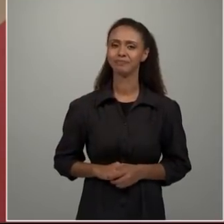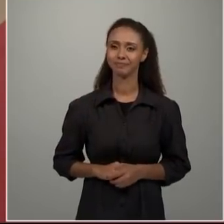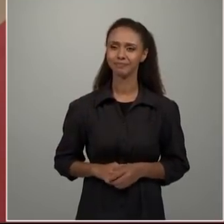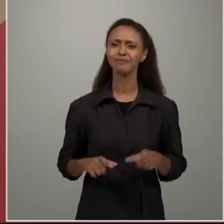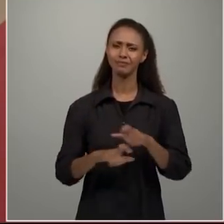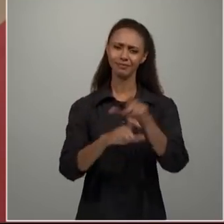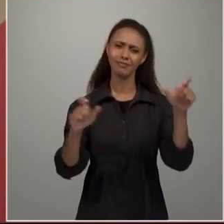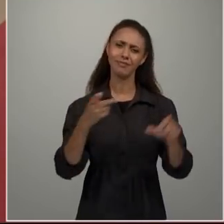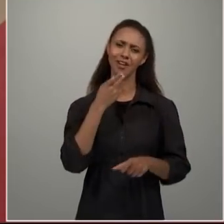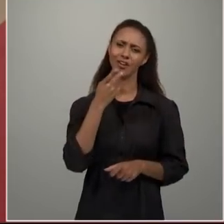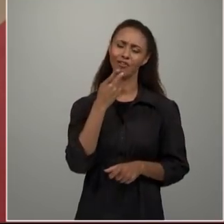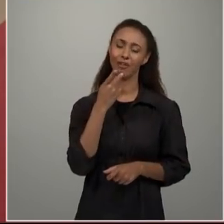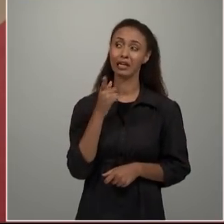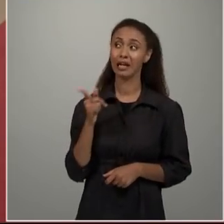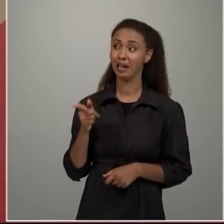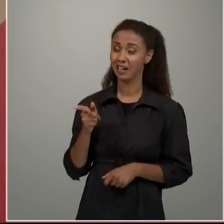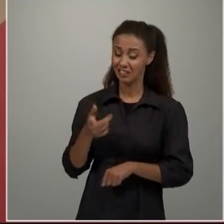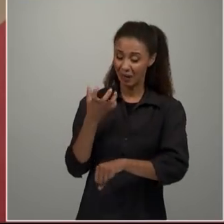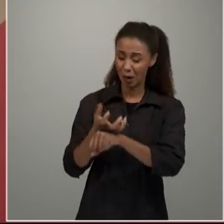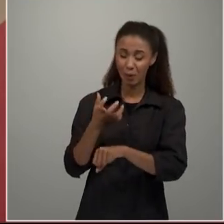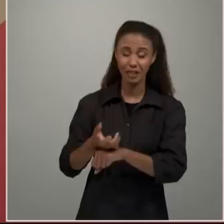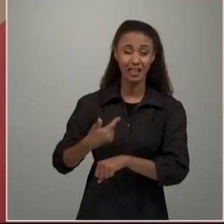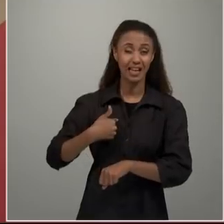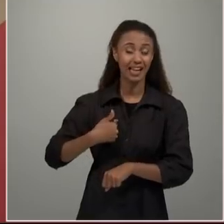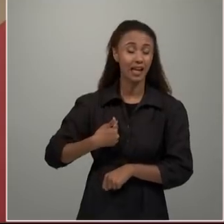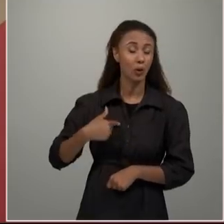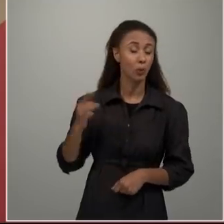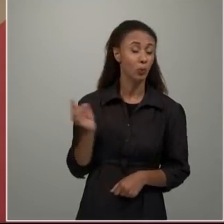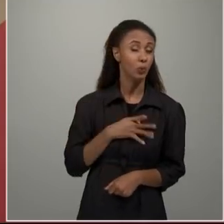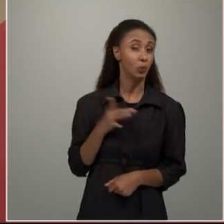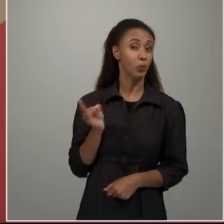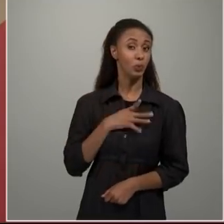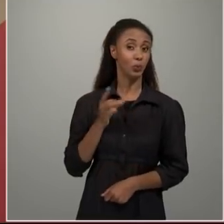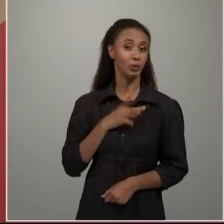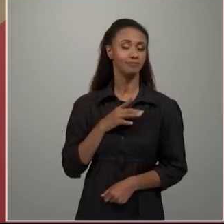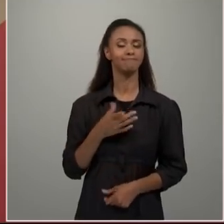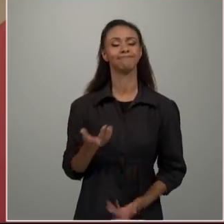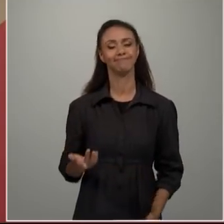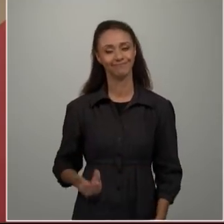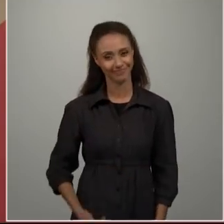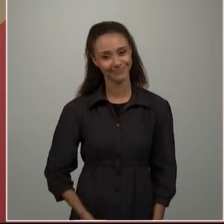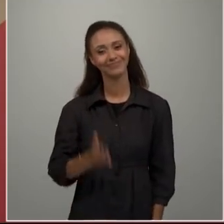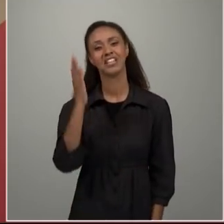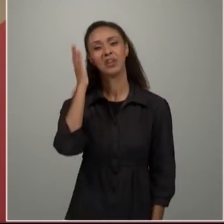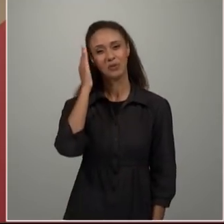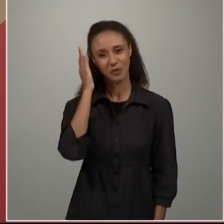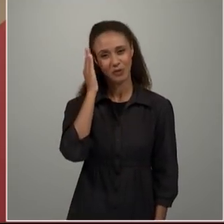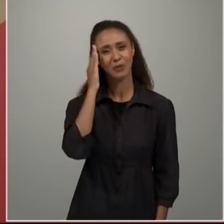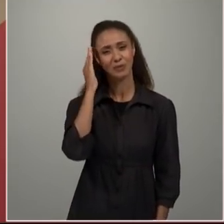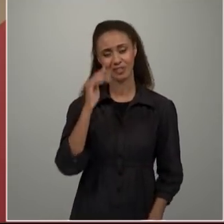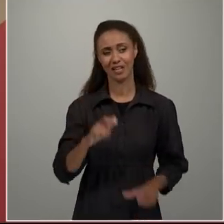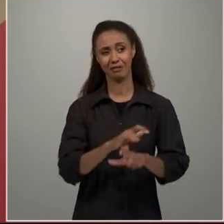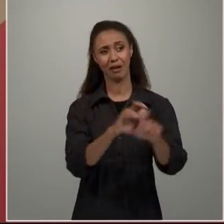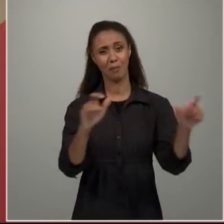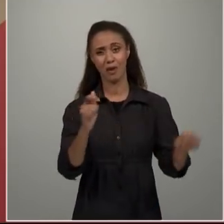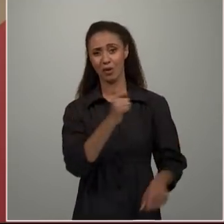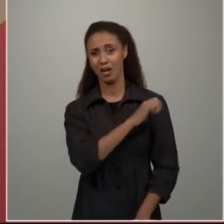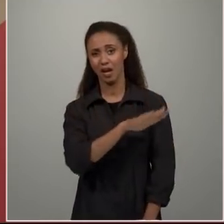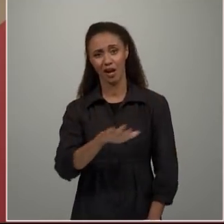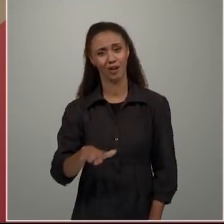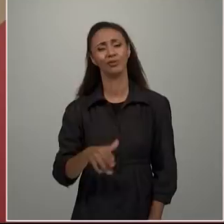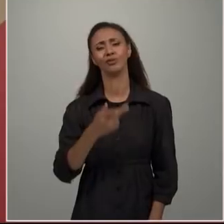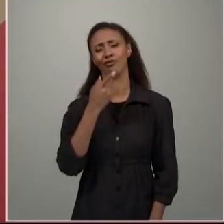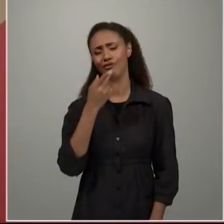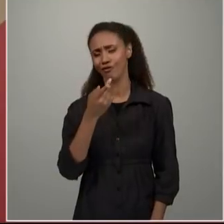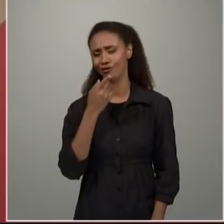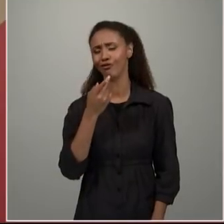a matéria que eu mais temia é feio na luta muitos alunos falam e aí fico muito feliz que você teme aqui